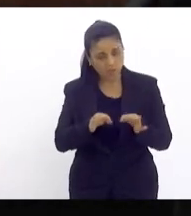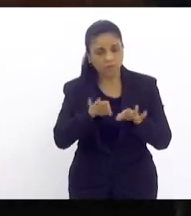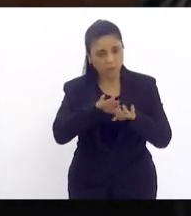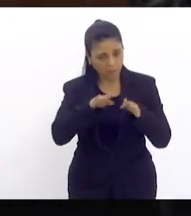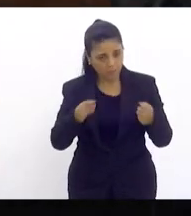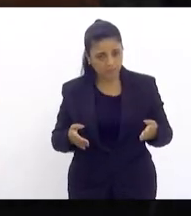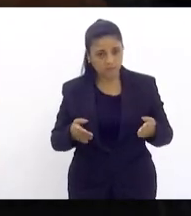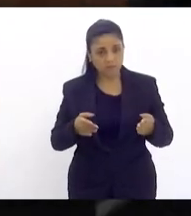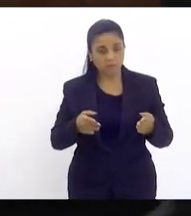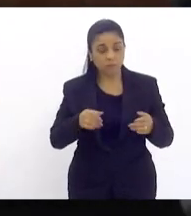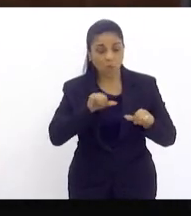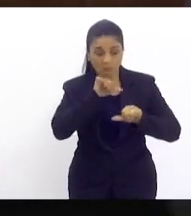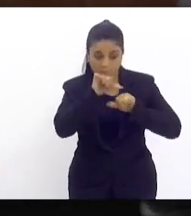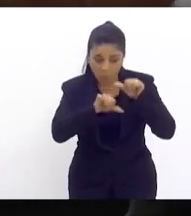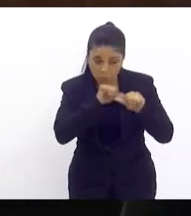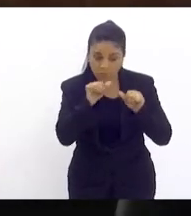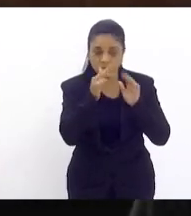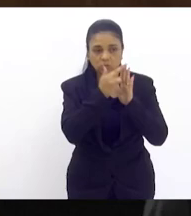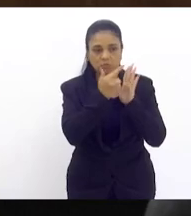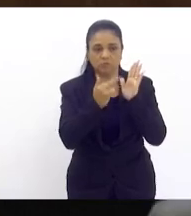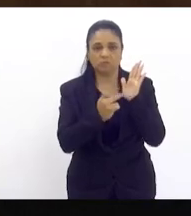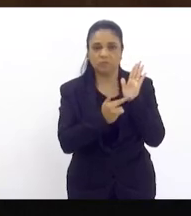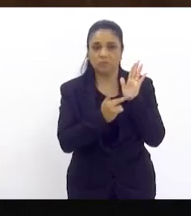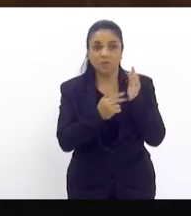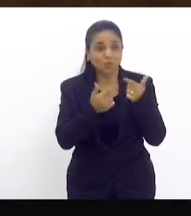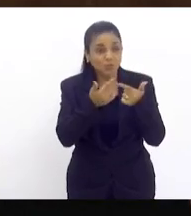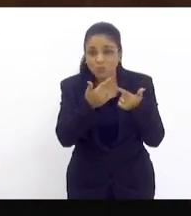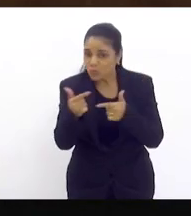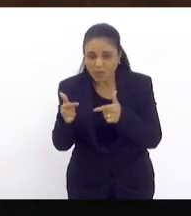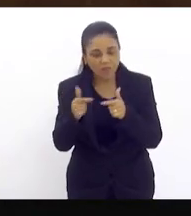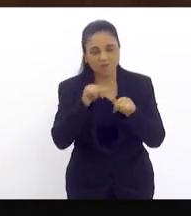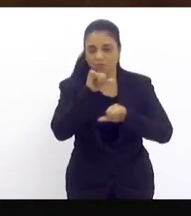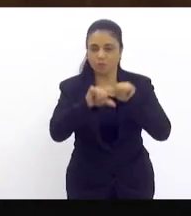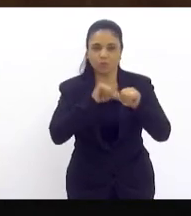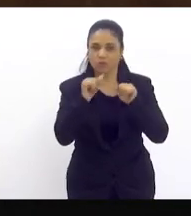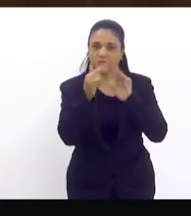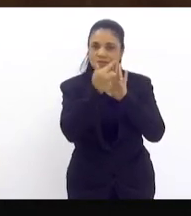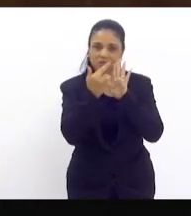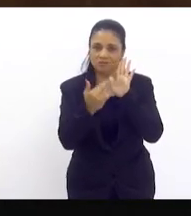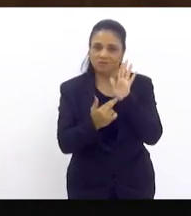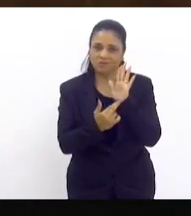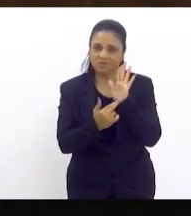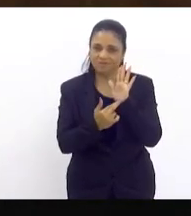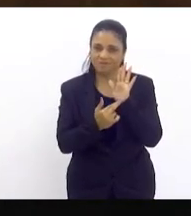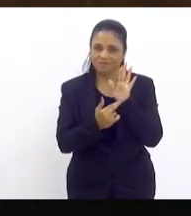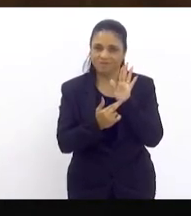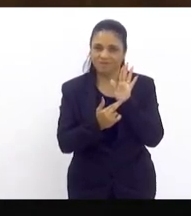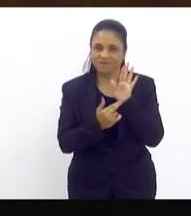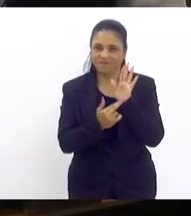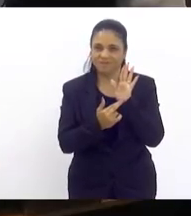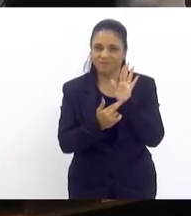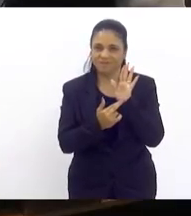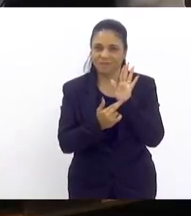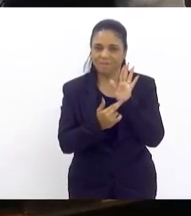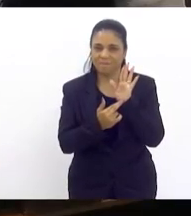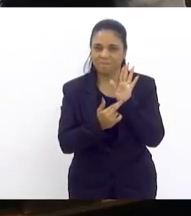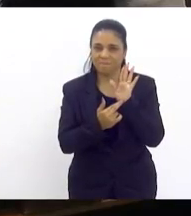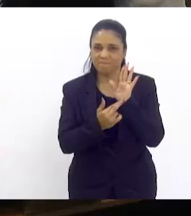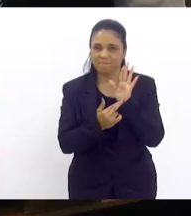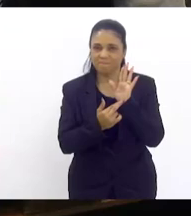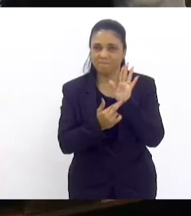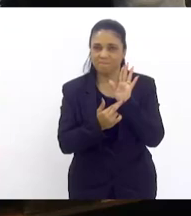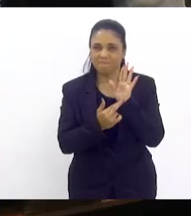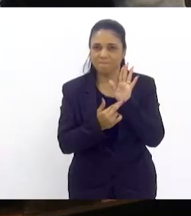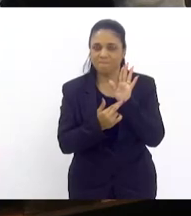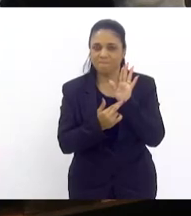no Regimento não houve nenhuma mudança no Regimento é isso que a gente tá é isso que a gente